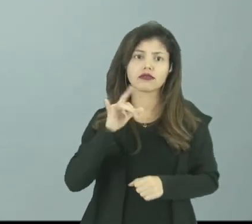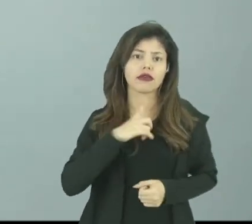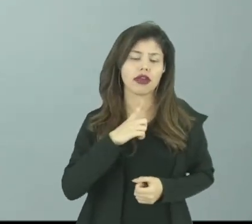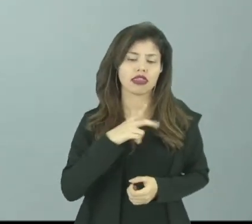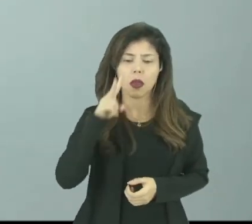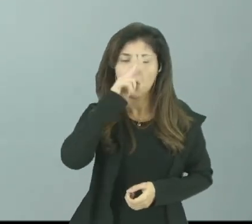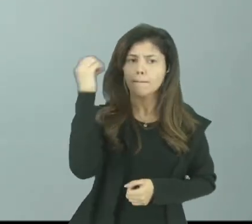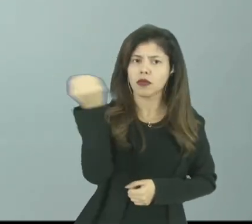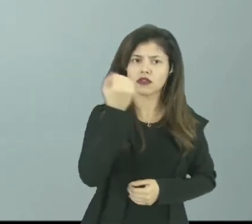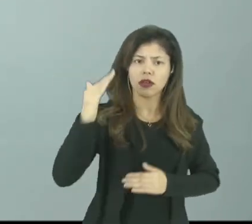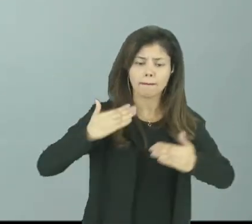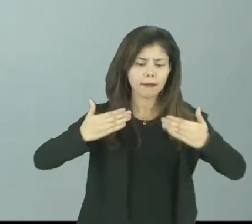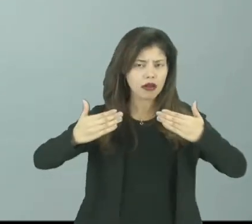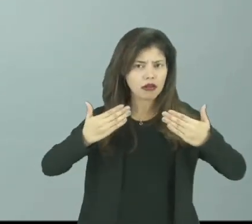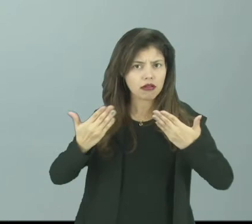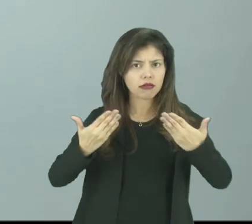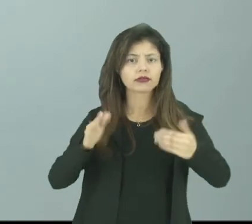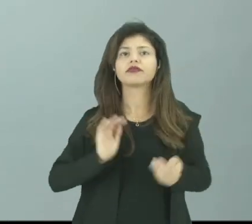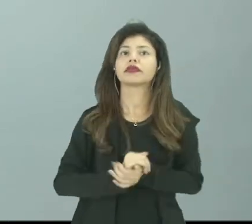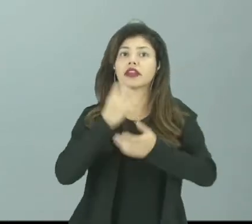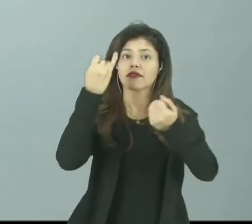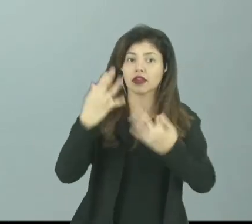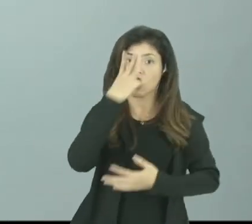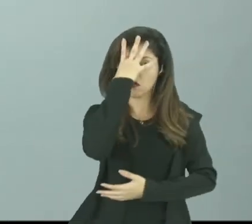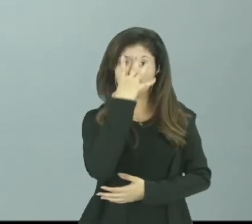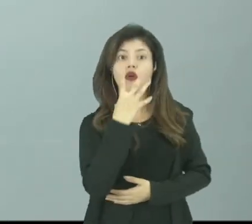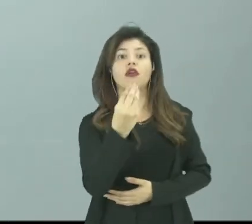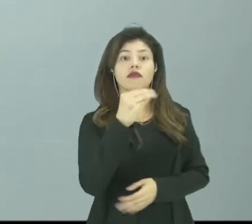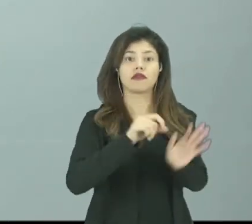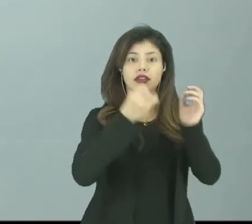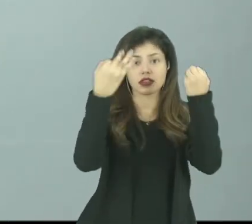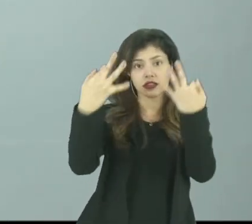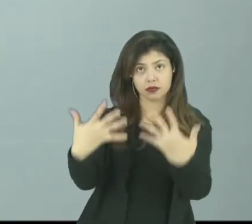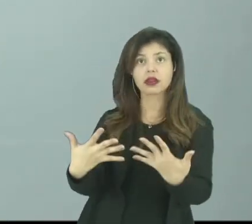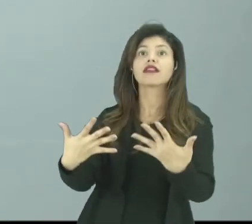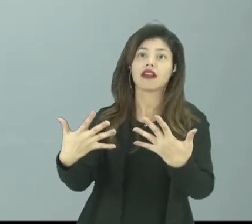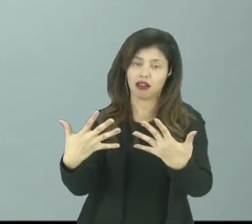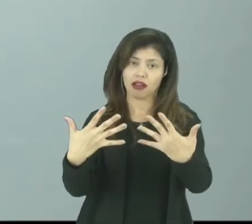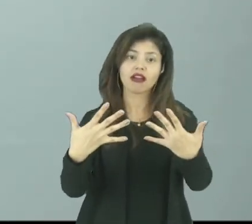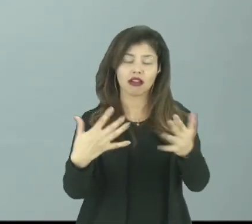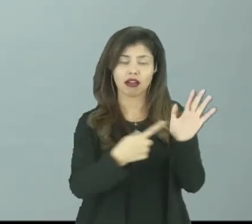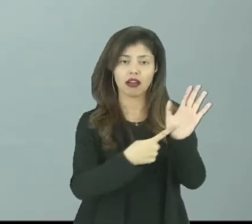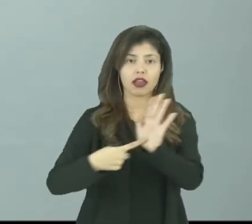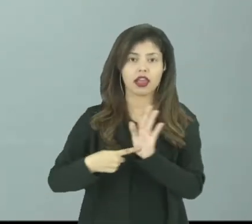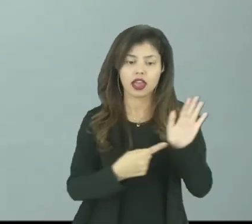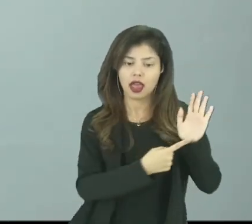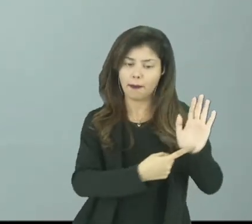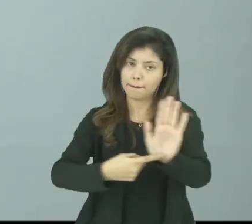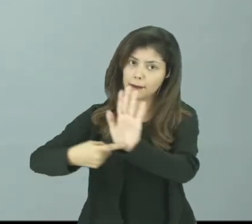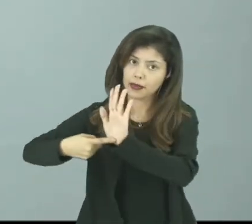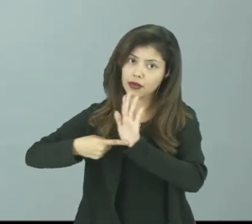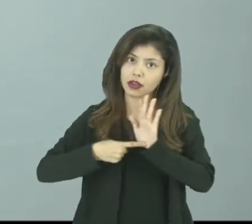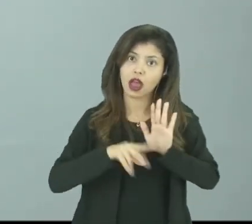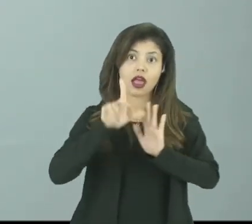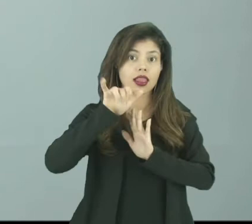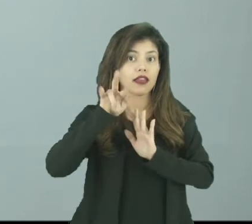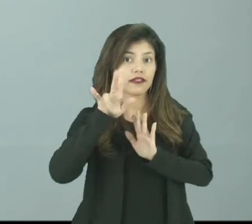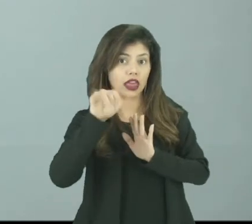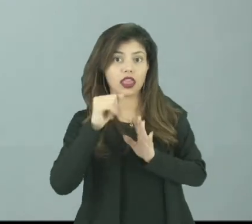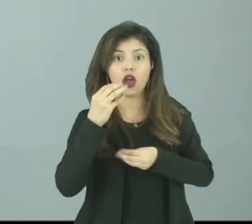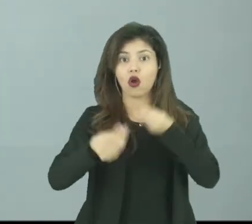ser um poder paralelo. Então o Hobbes vai dizer que há uma necessidade do Estado. Ele apresenta o Leviatã como um monstro,